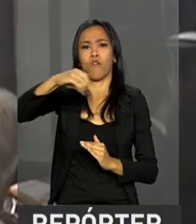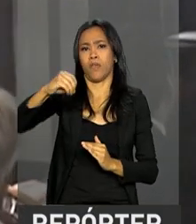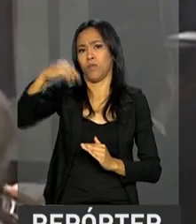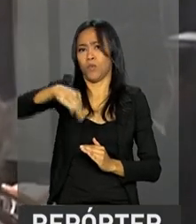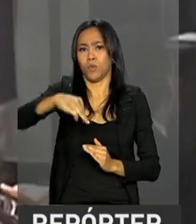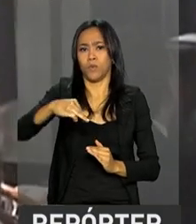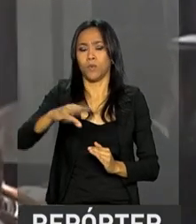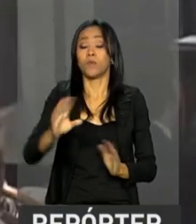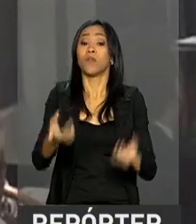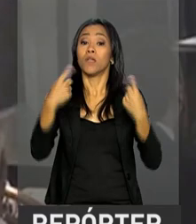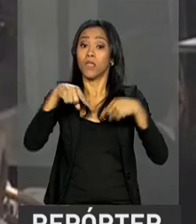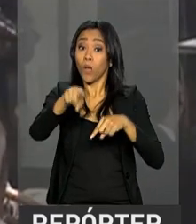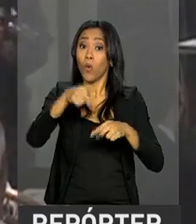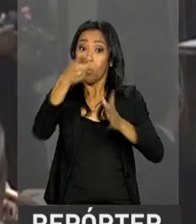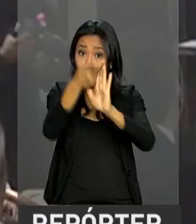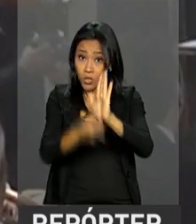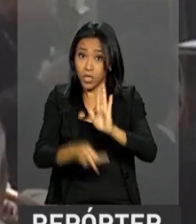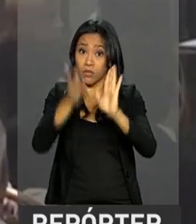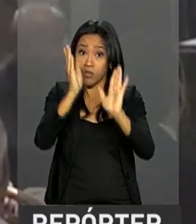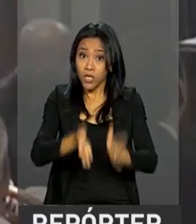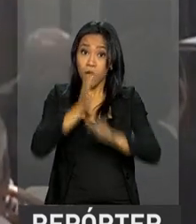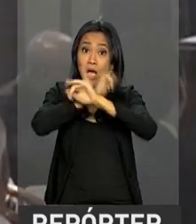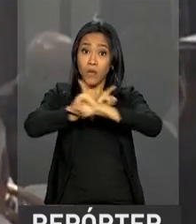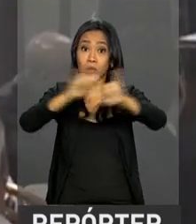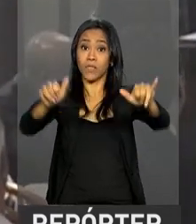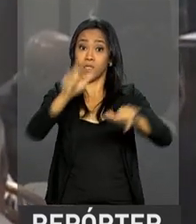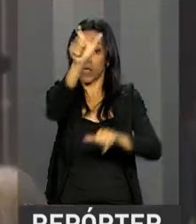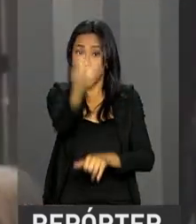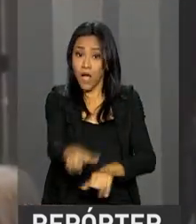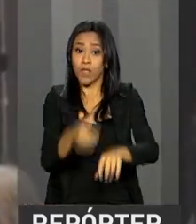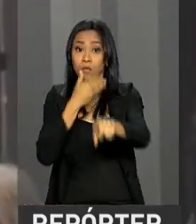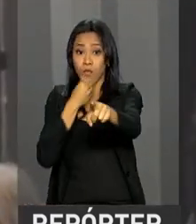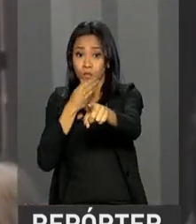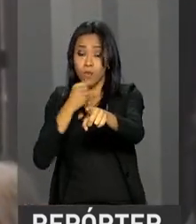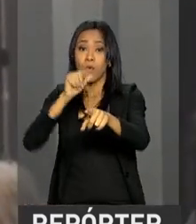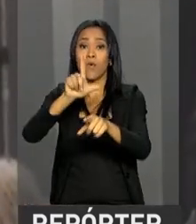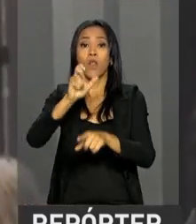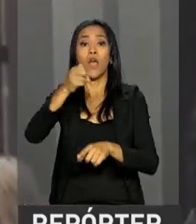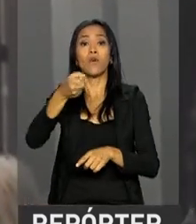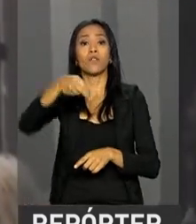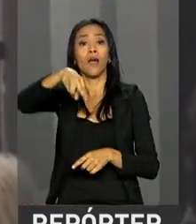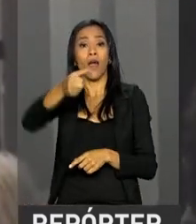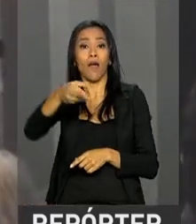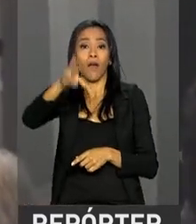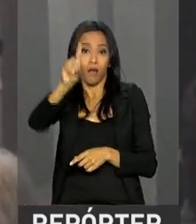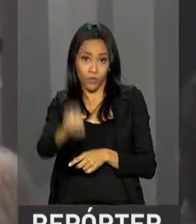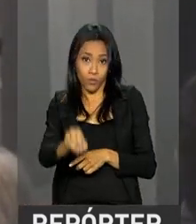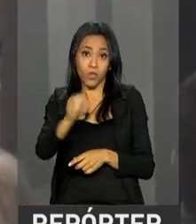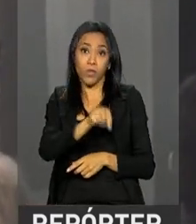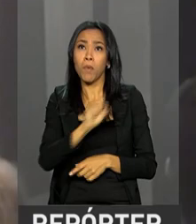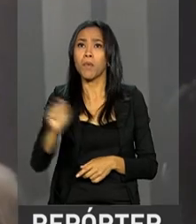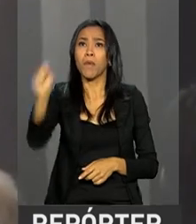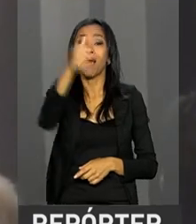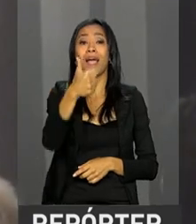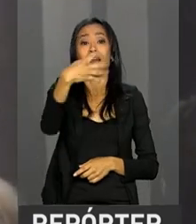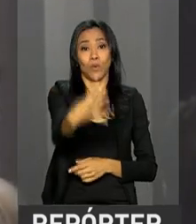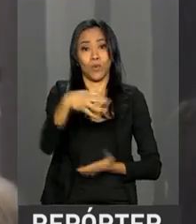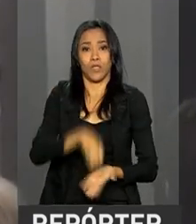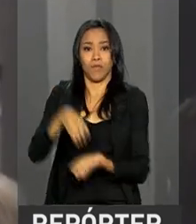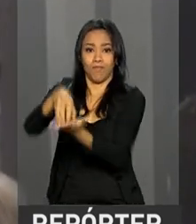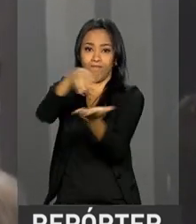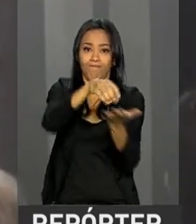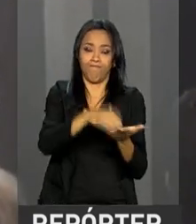projeto piloto foi anunciado pelo ministro leonardo piciani inicialmente são 14 núcleos de 11 cidades de minas